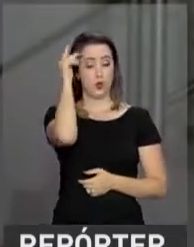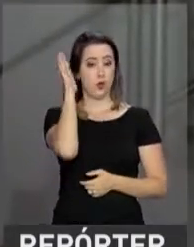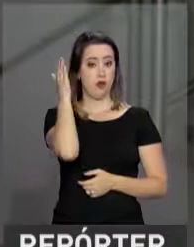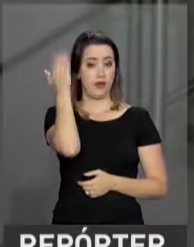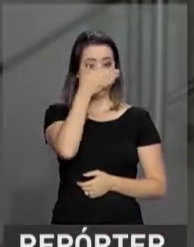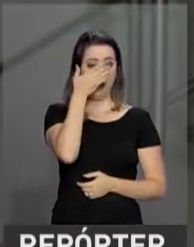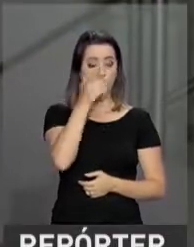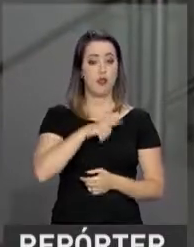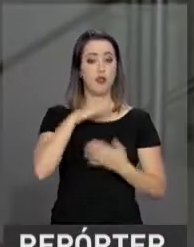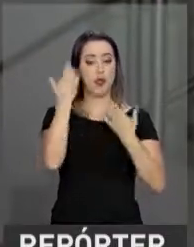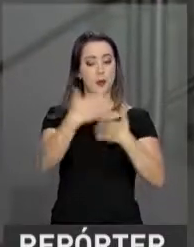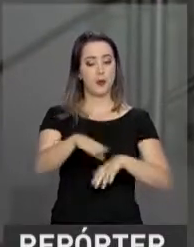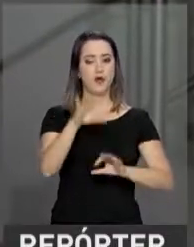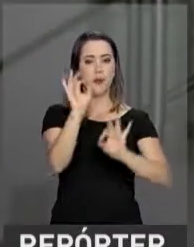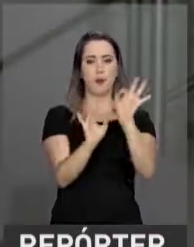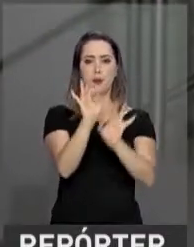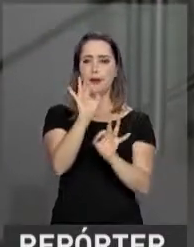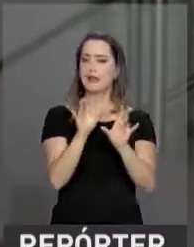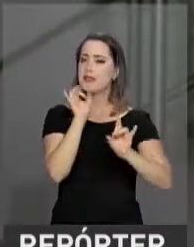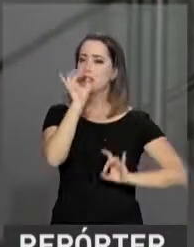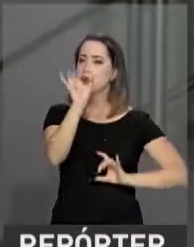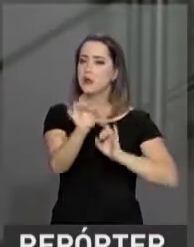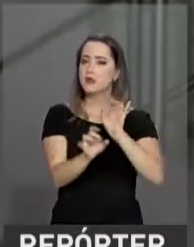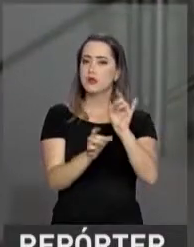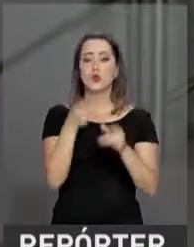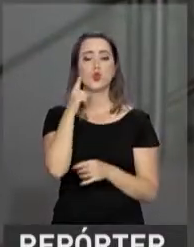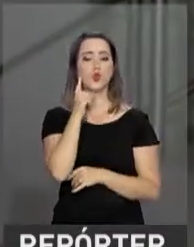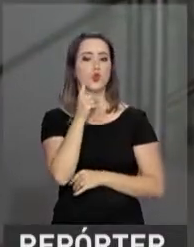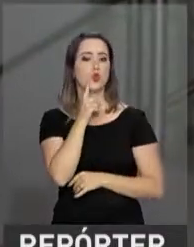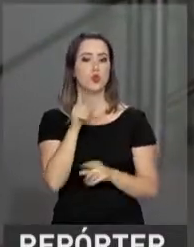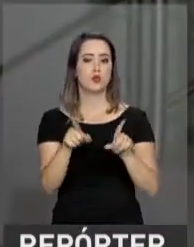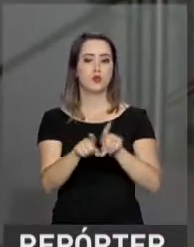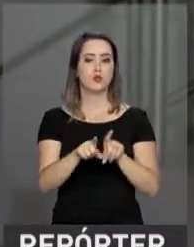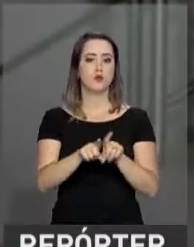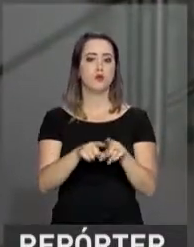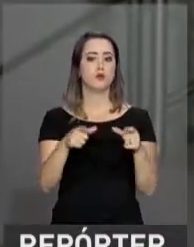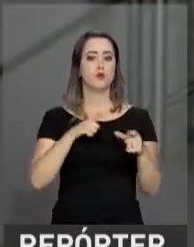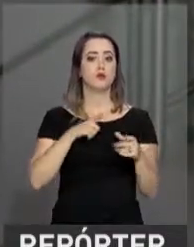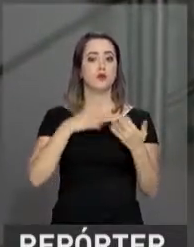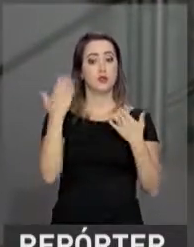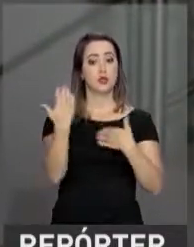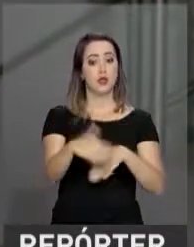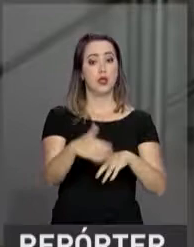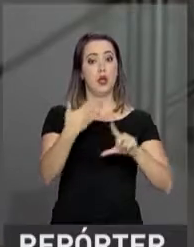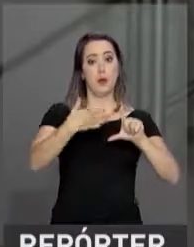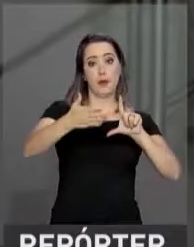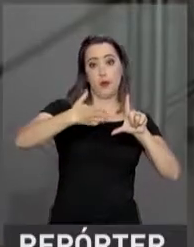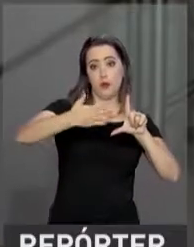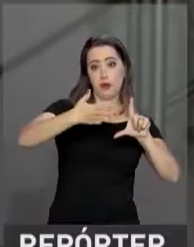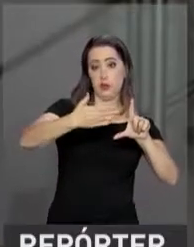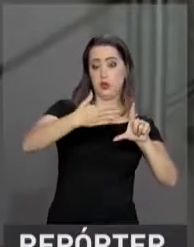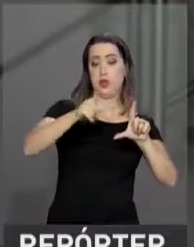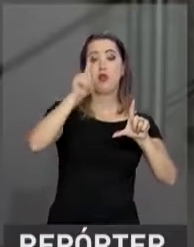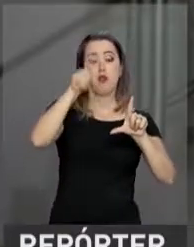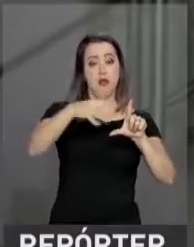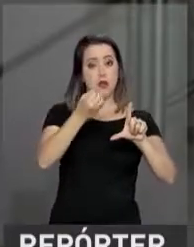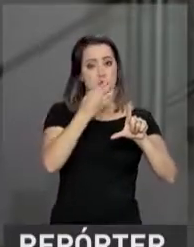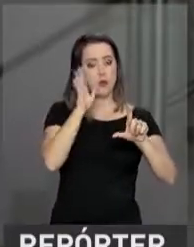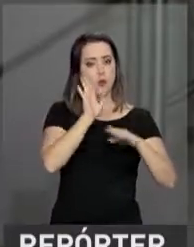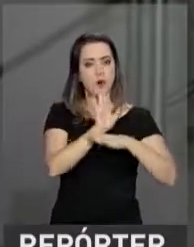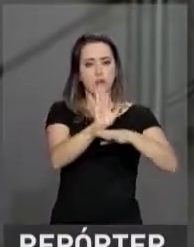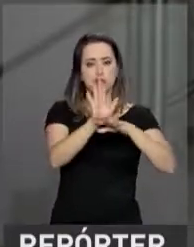para eles para os alunos que são surdos terá a vídeo prova por exemplo auxilia que ele possa